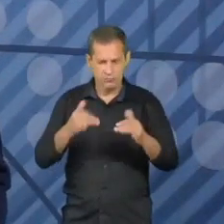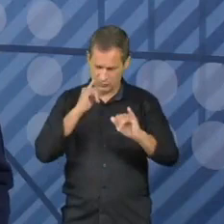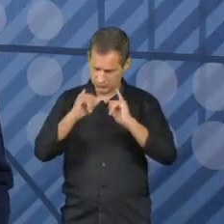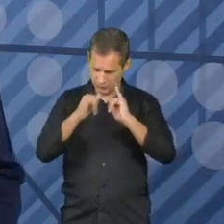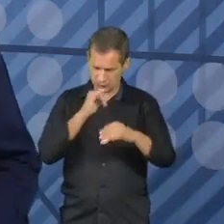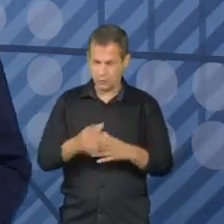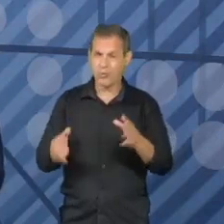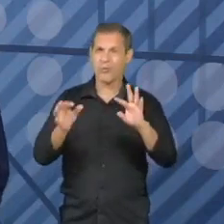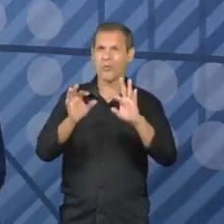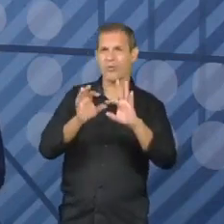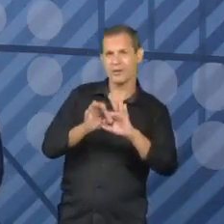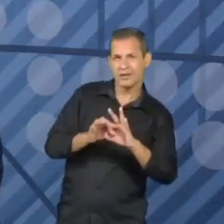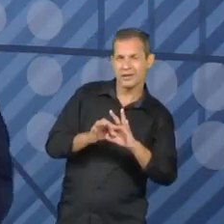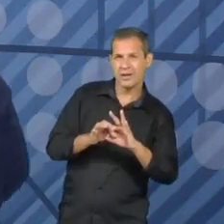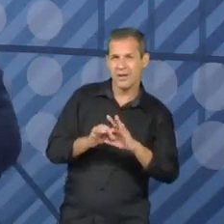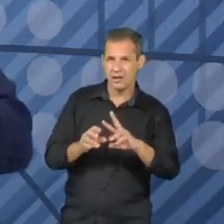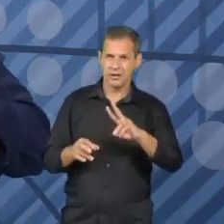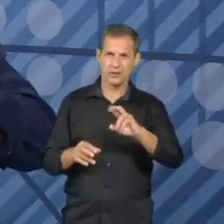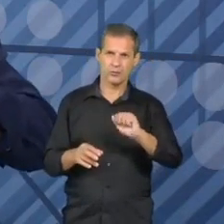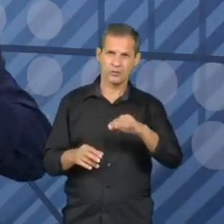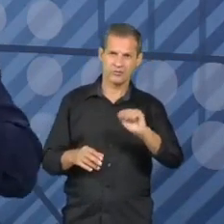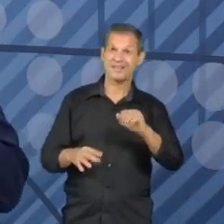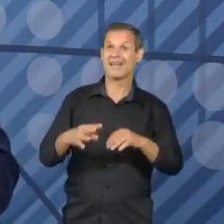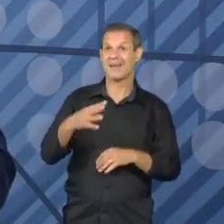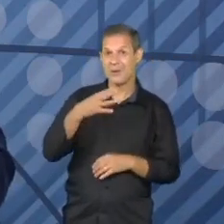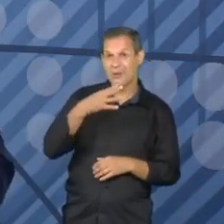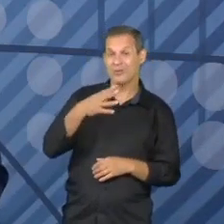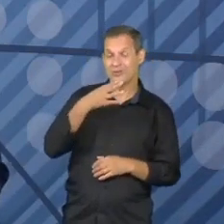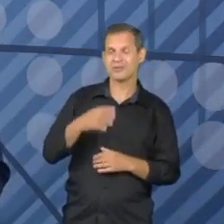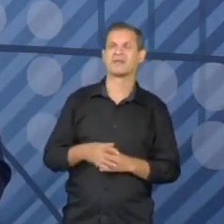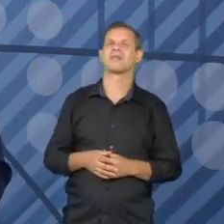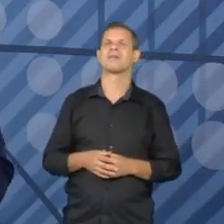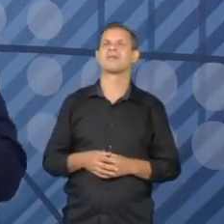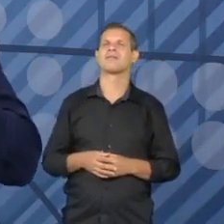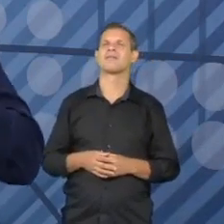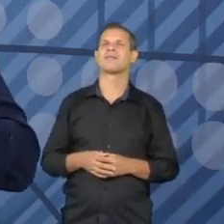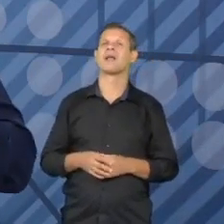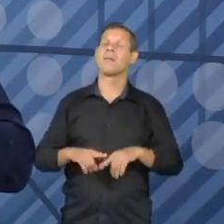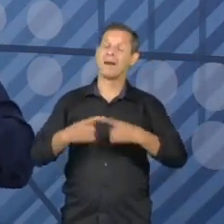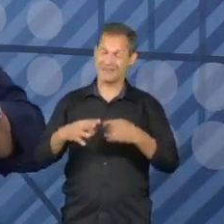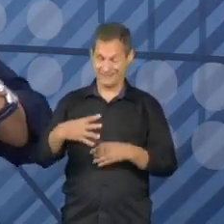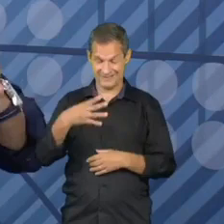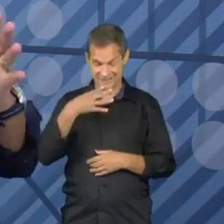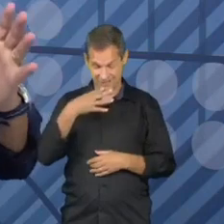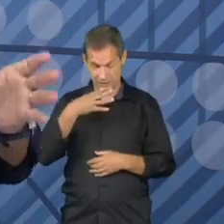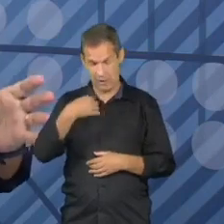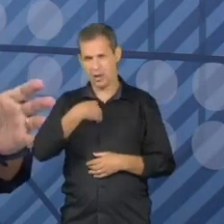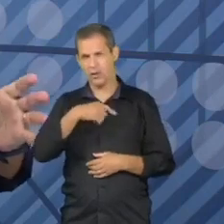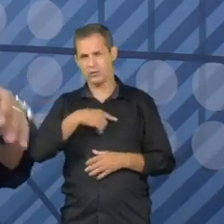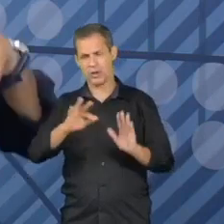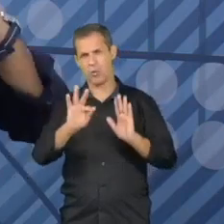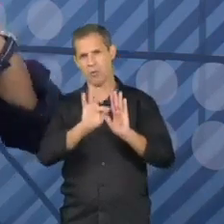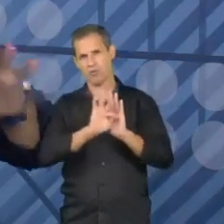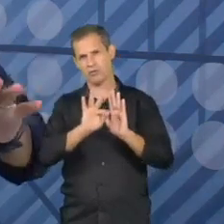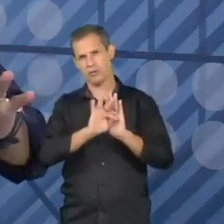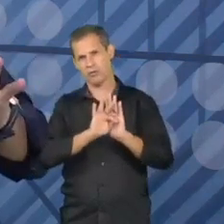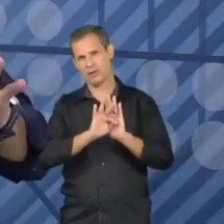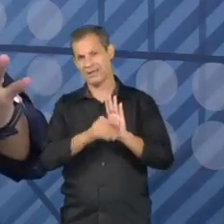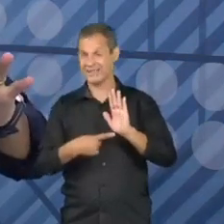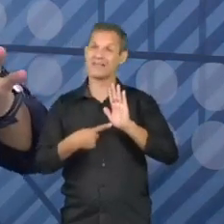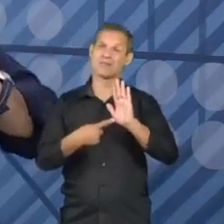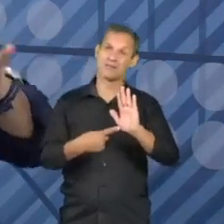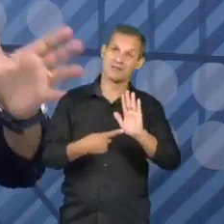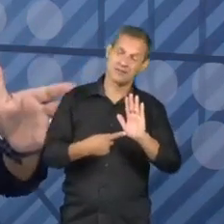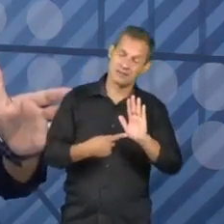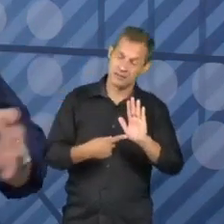informação relacionada a uma variância quando ela é conhecida. Se ela é conhecida, eu tenho uma fórmula que ela é